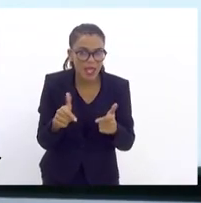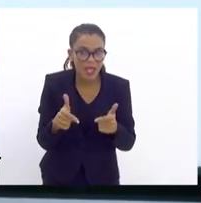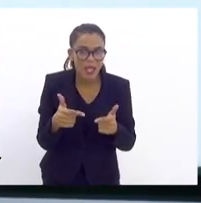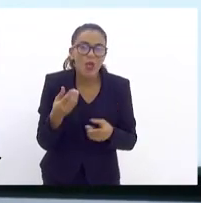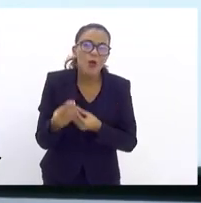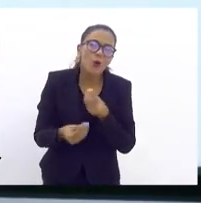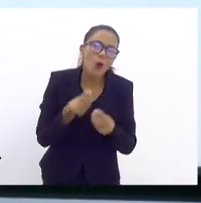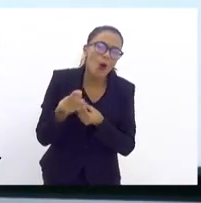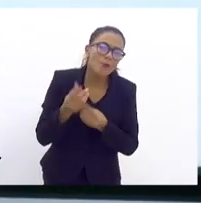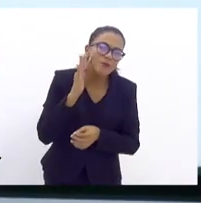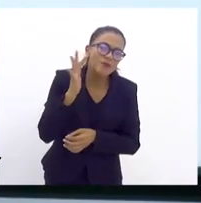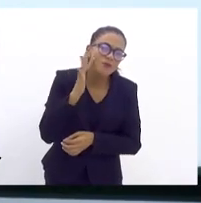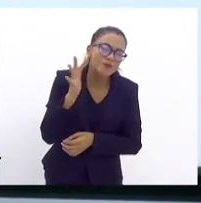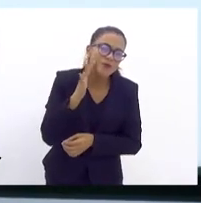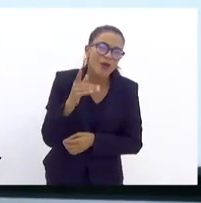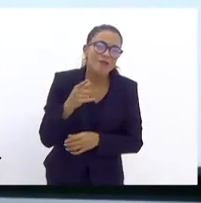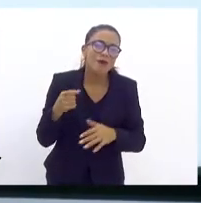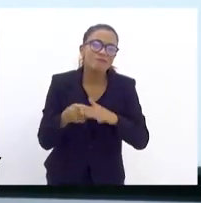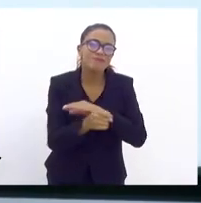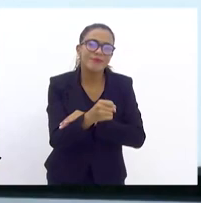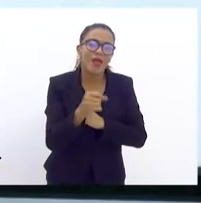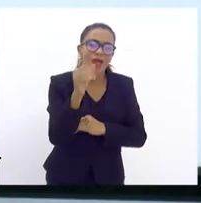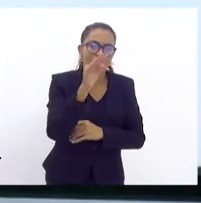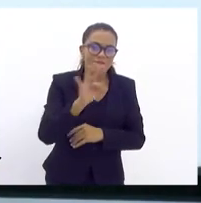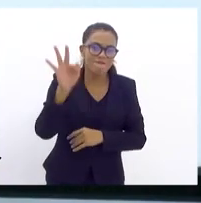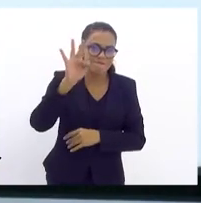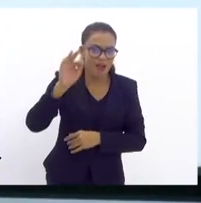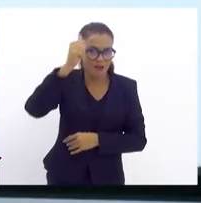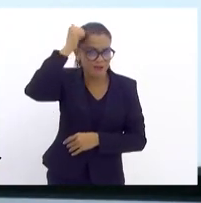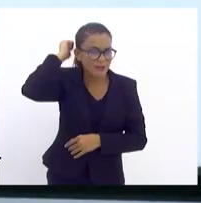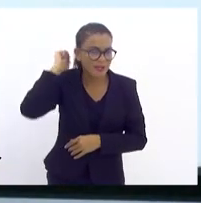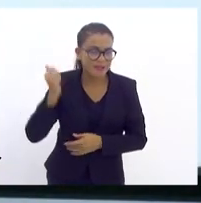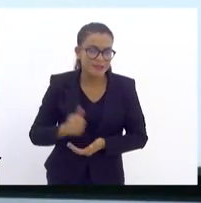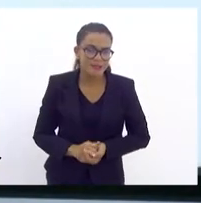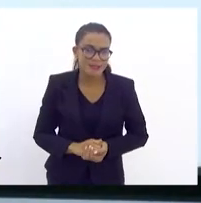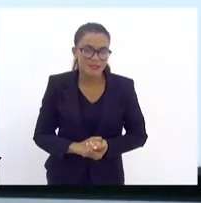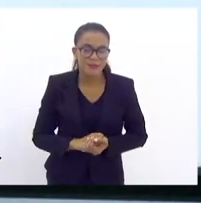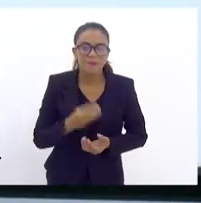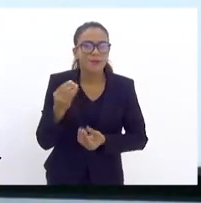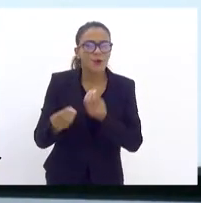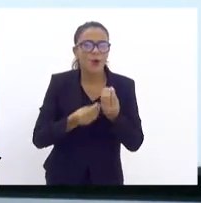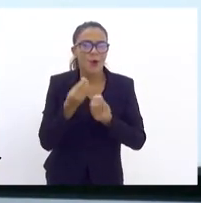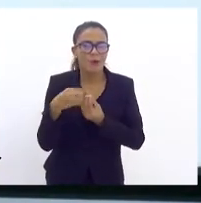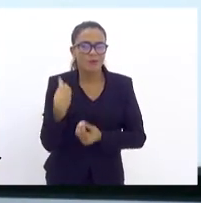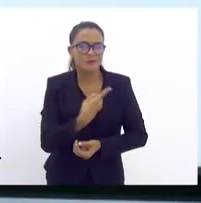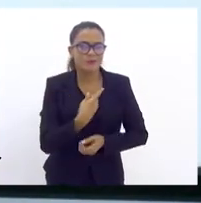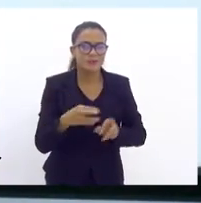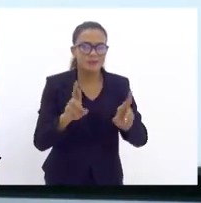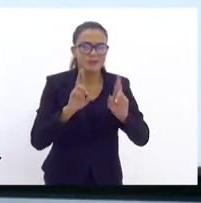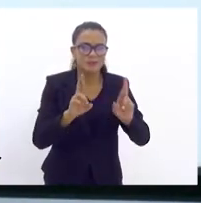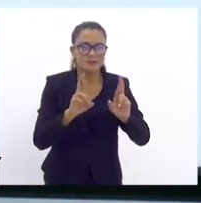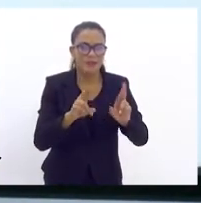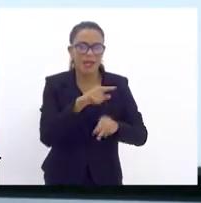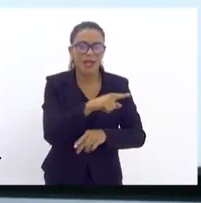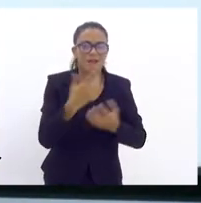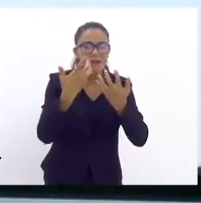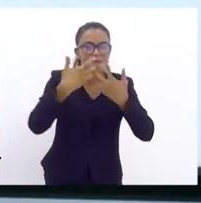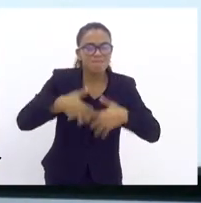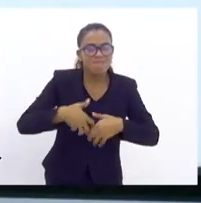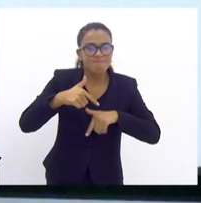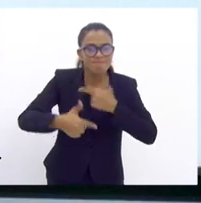que a gente quer que esse autista entre na faculdade como é que a gente espera que ele possa ter alguma funcionalidade